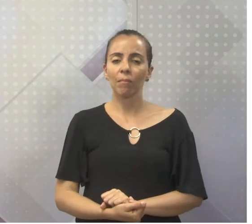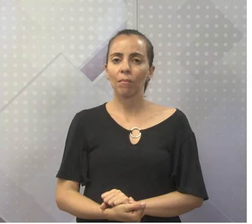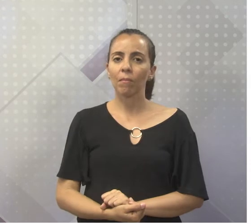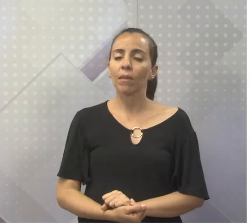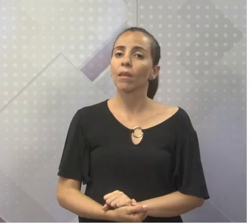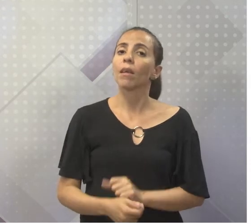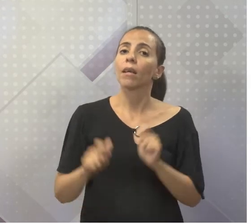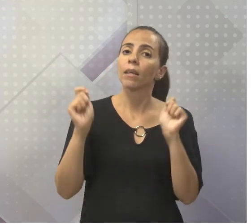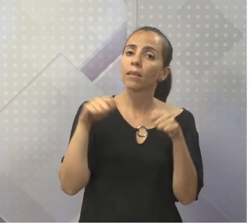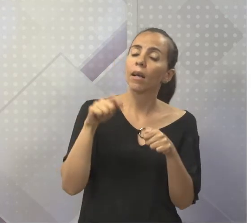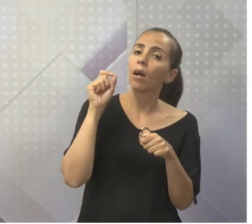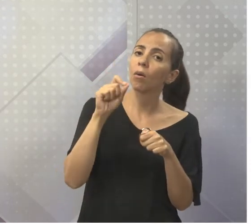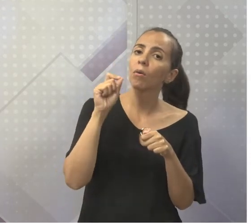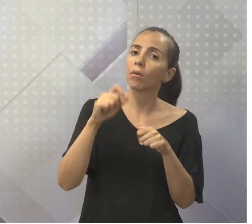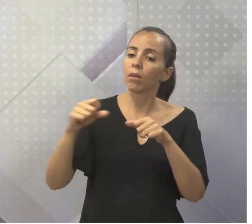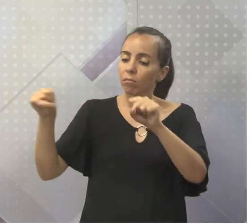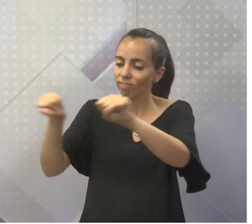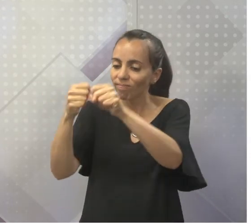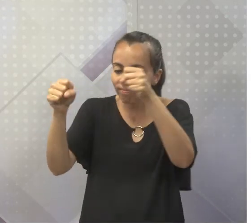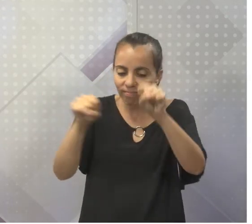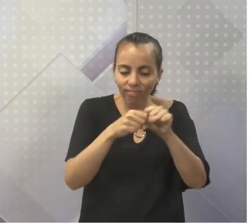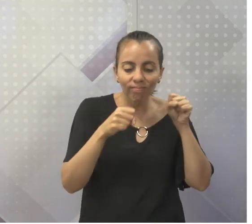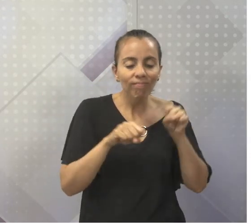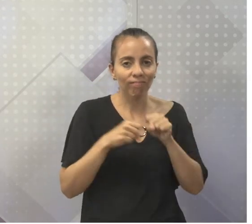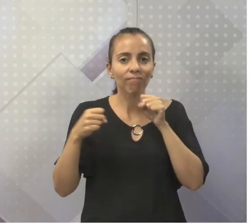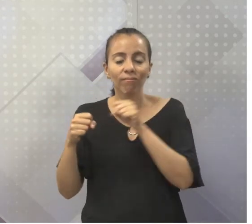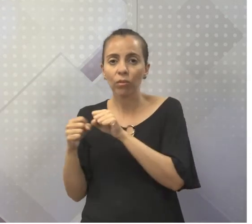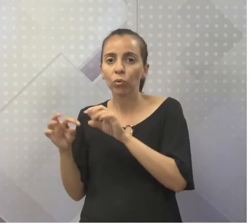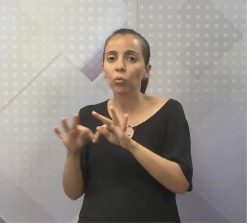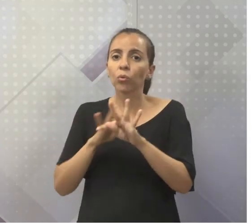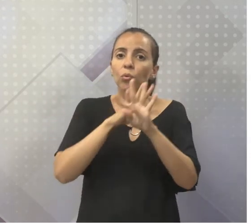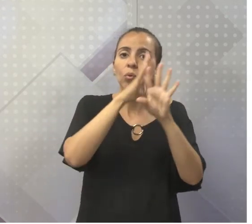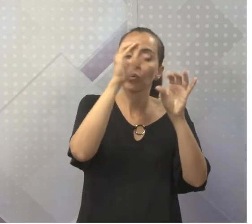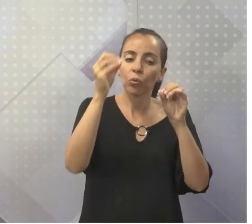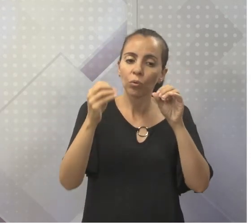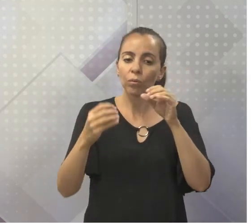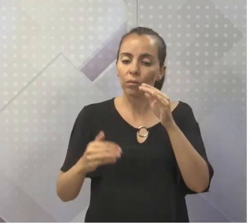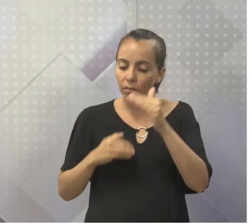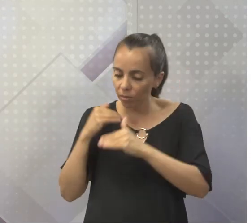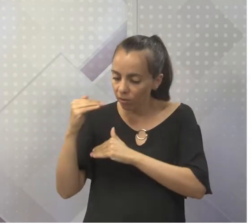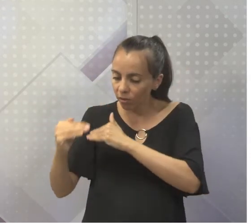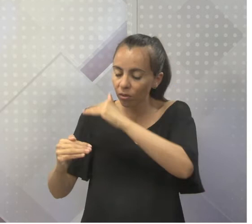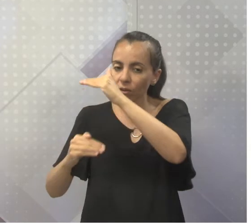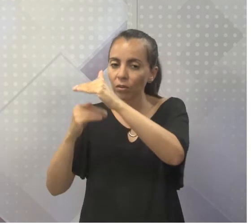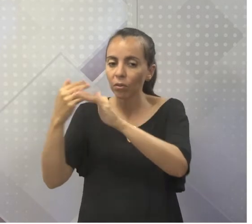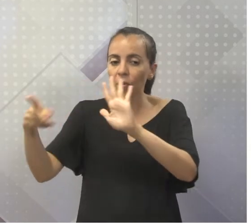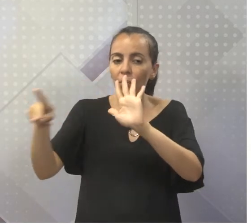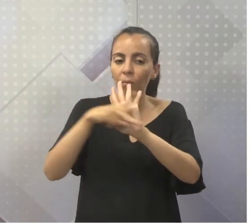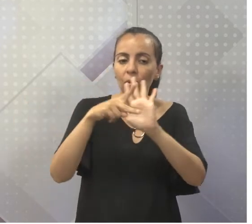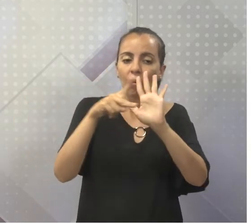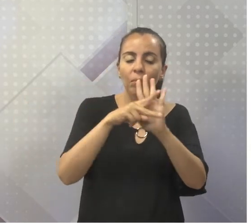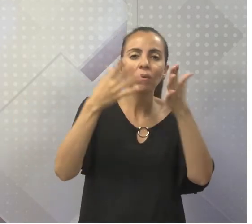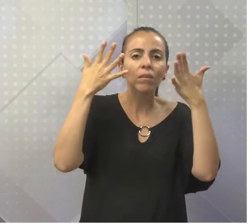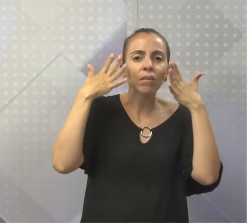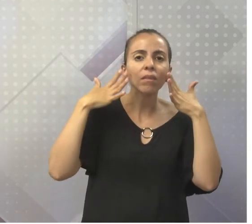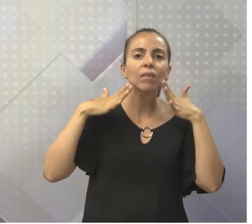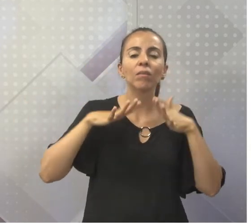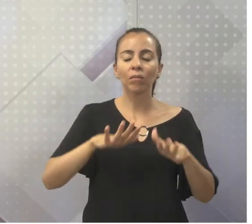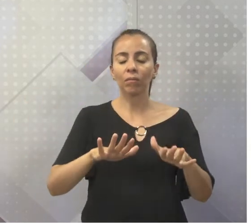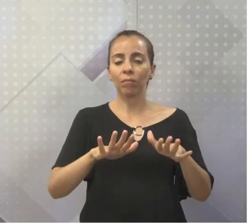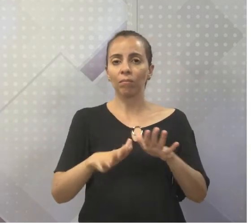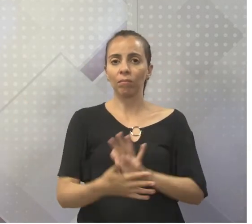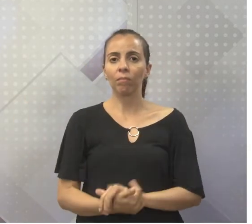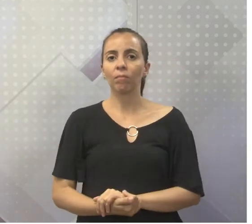destruída pelo homem tudo quer desenvolvido sem interferência tem um somente ajuda de fenômenos naturais lindo né